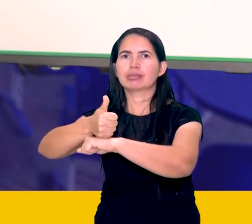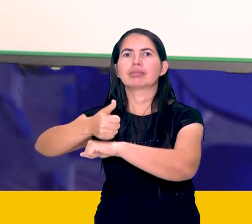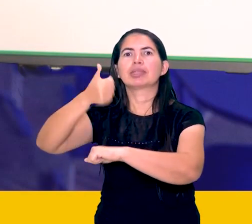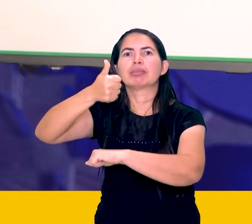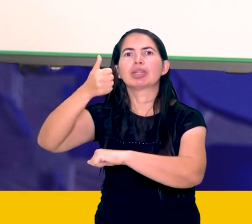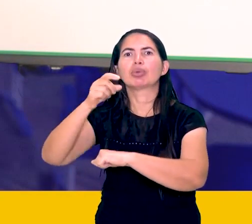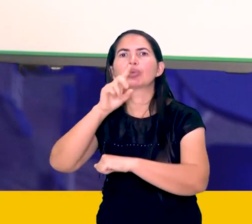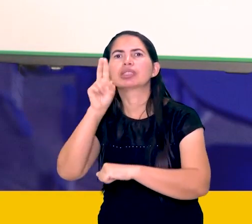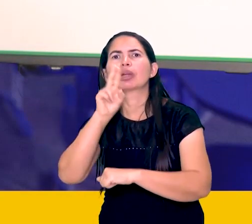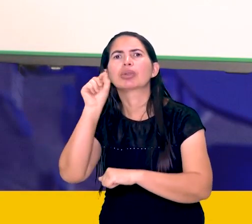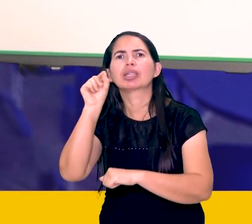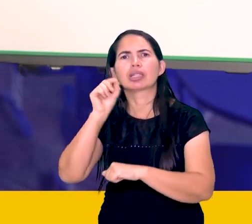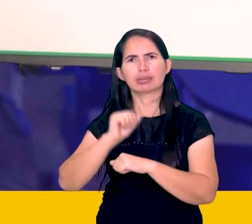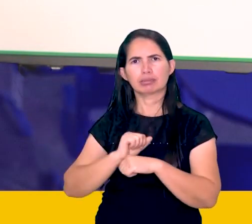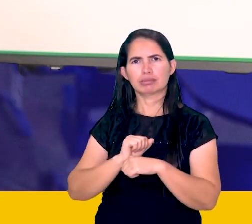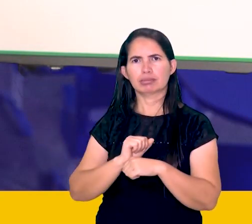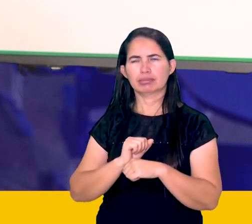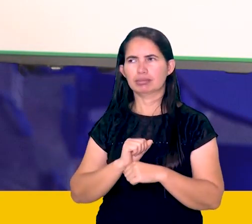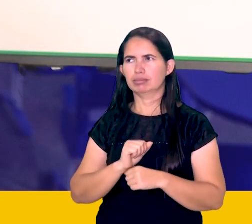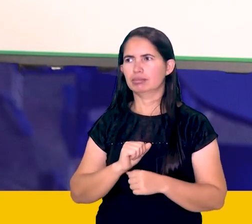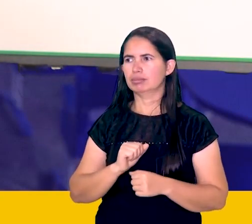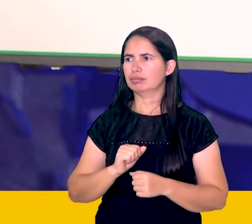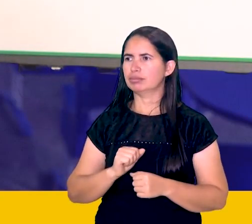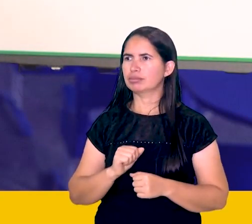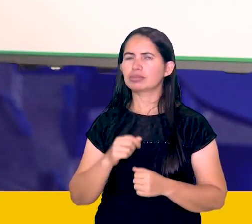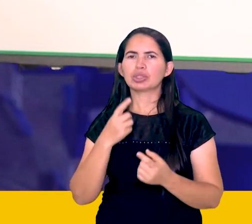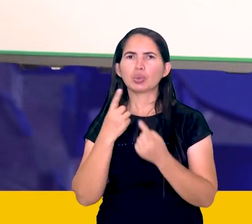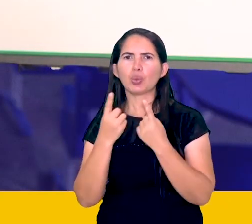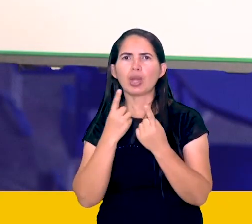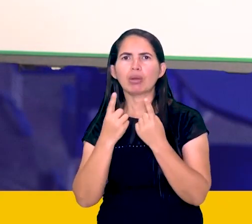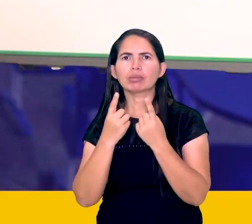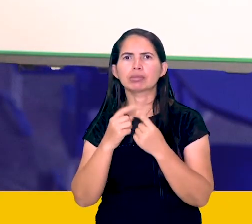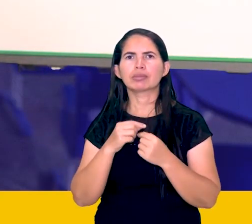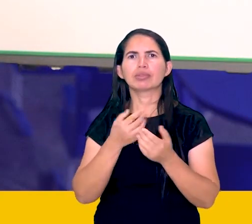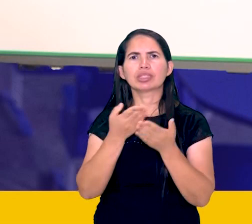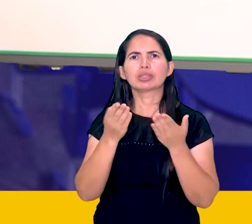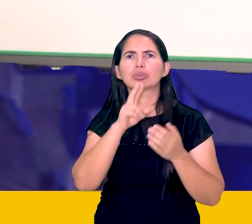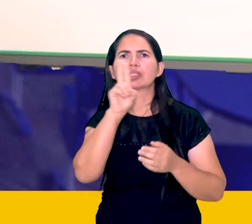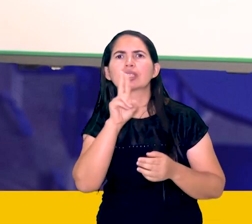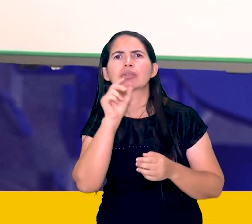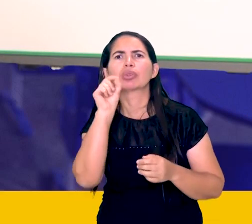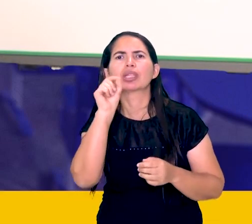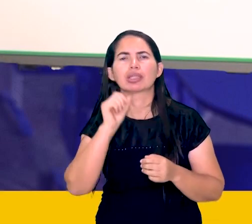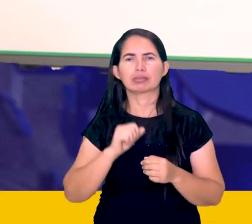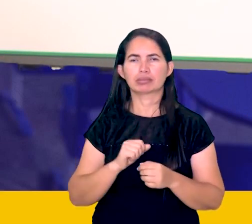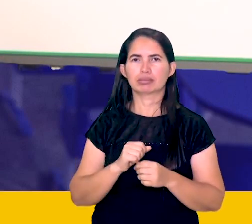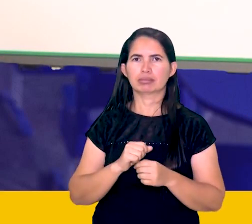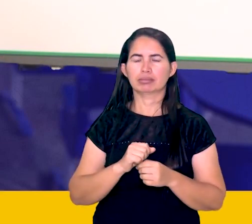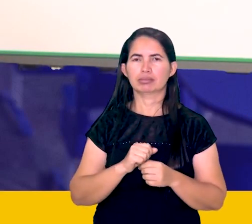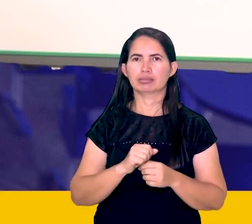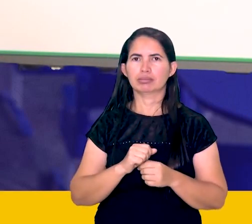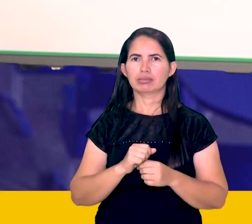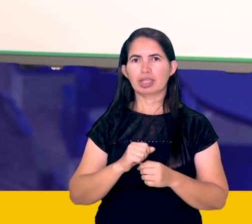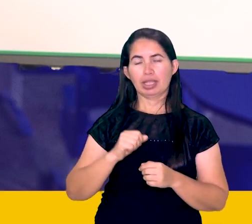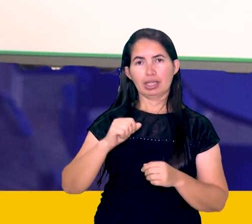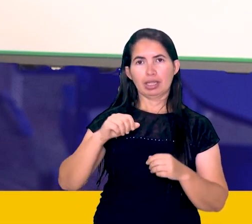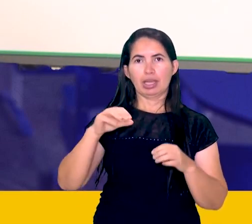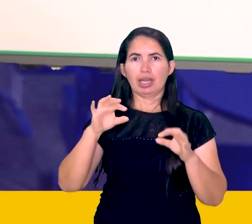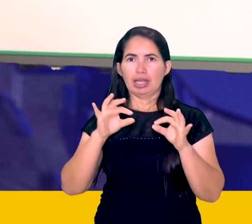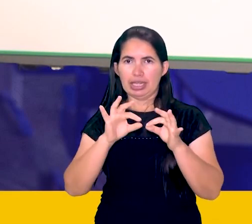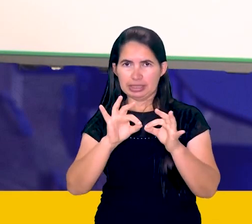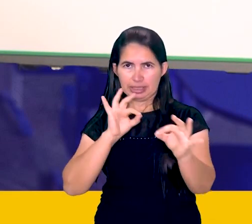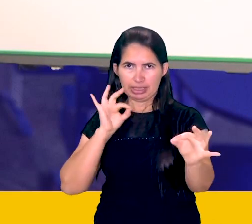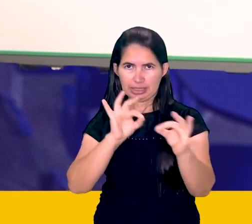para fazer a medição dessa praça. Vocês faziam uso Letra A, da trena